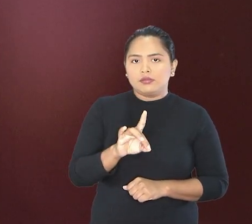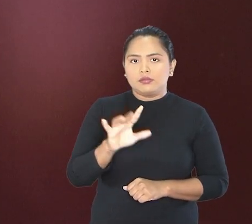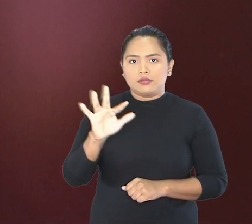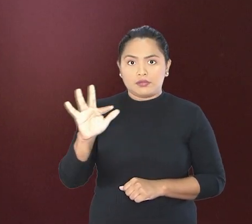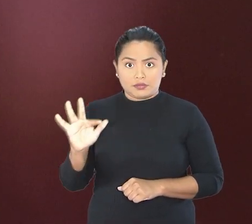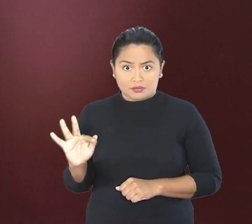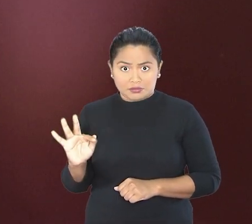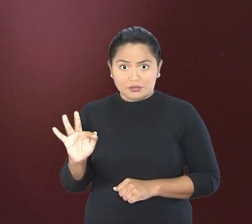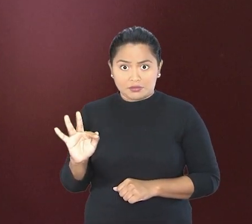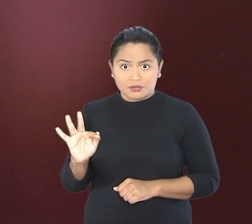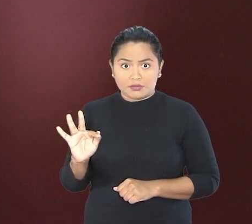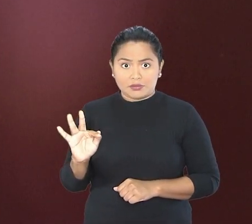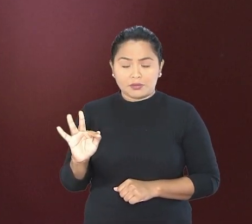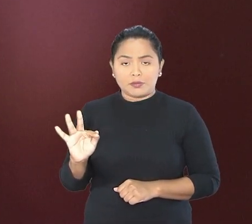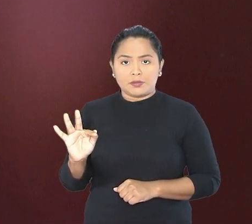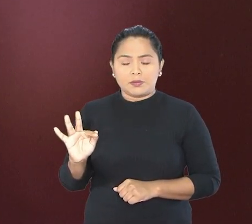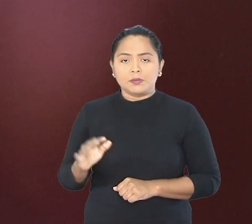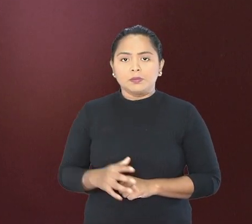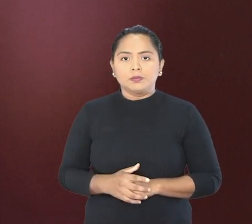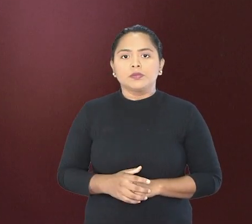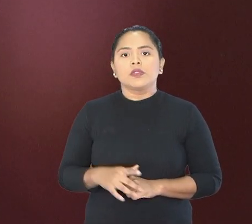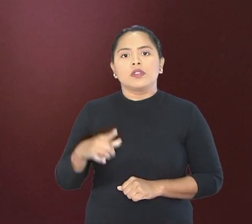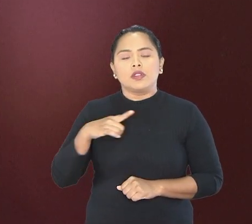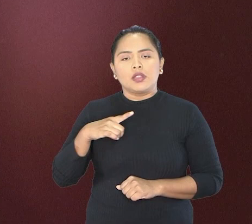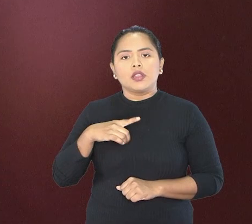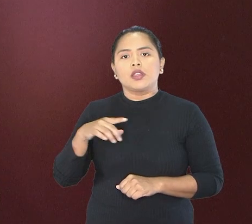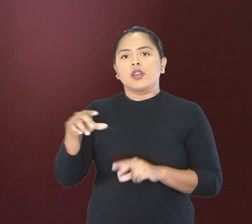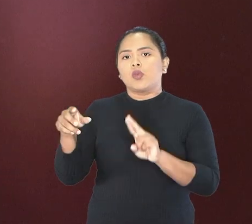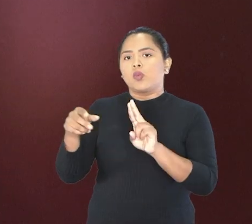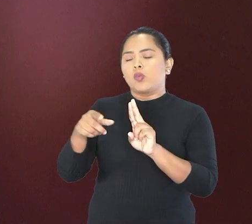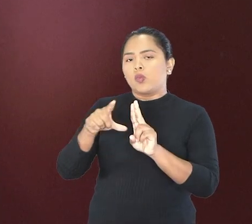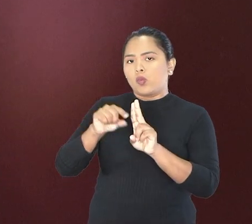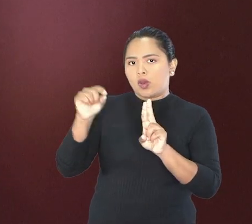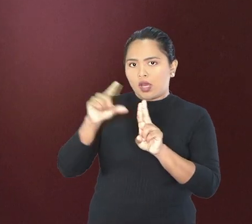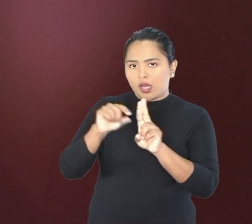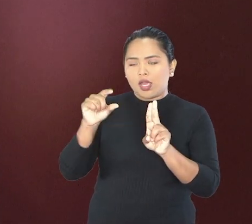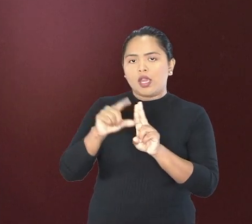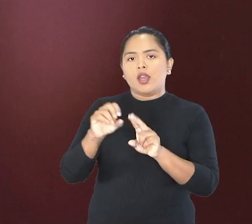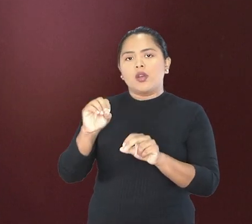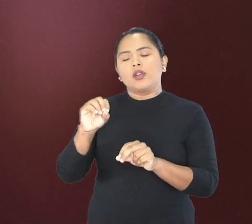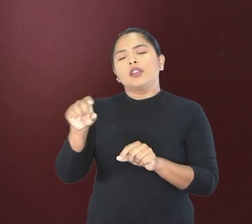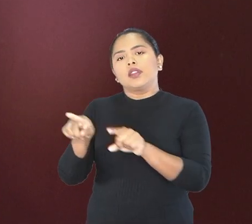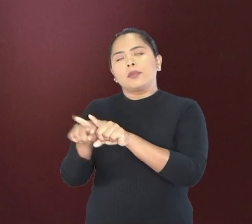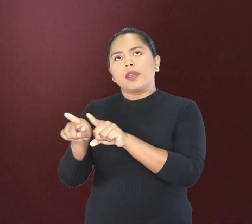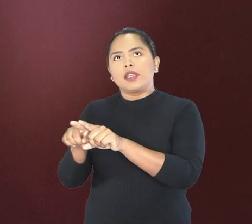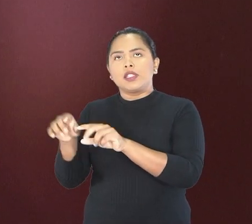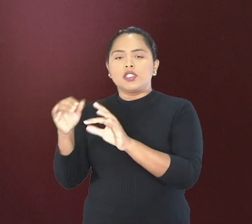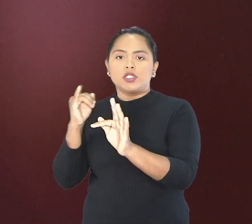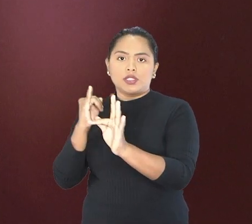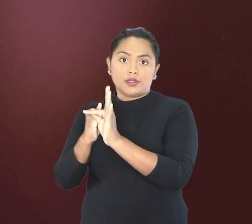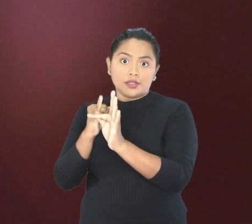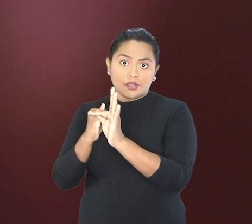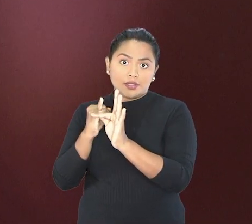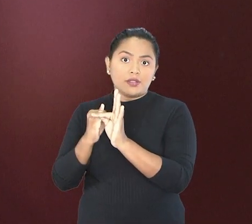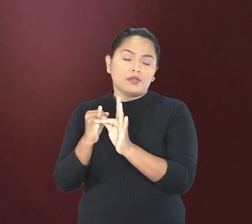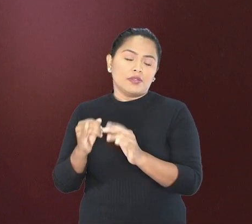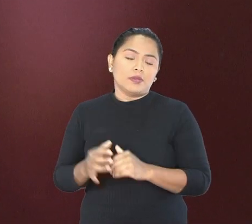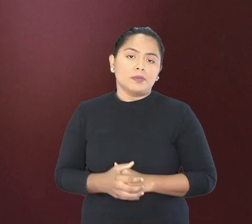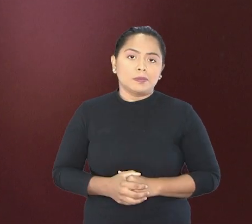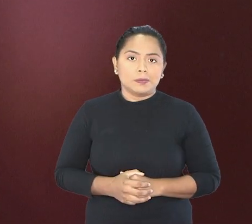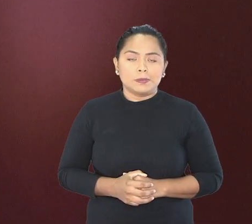para o Instituto Federal de Roraima, né? Então, a gente tem ampliado. E